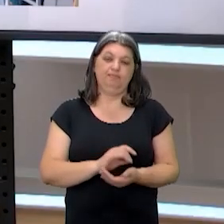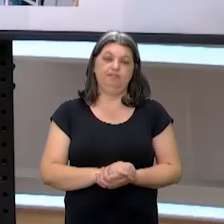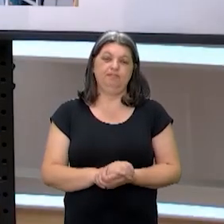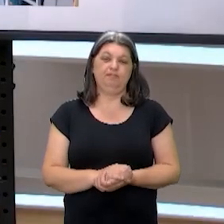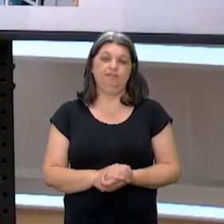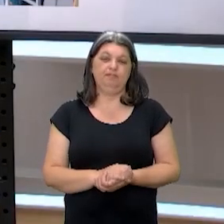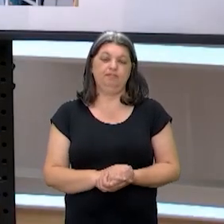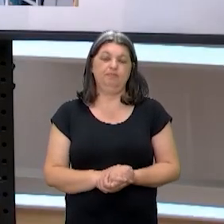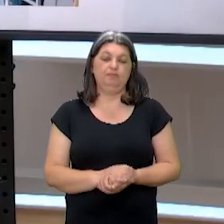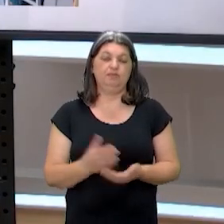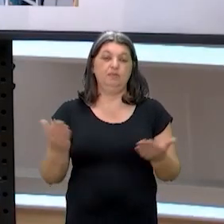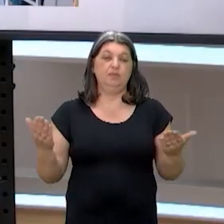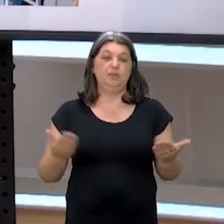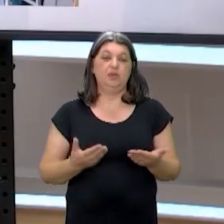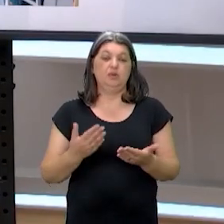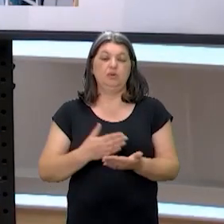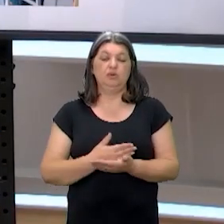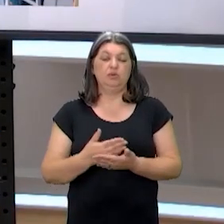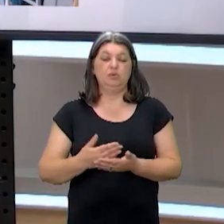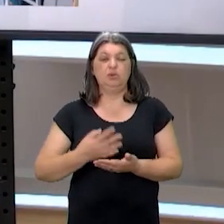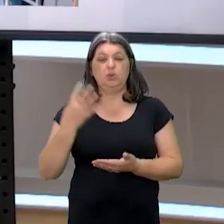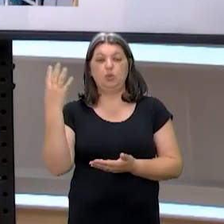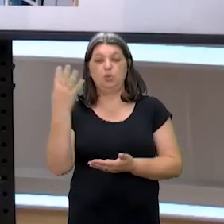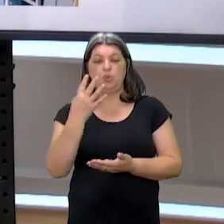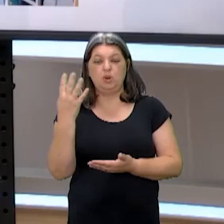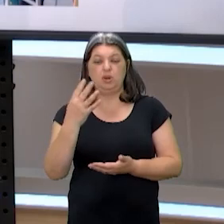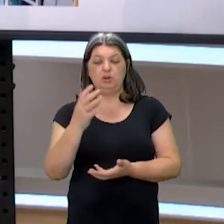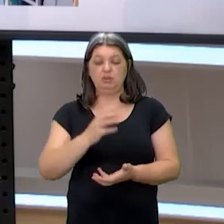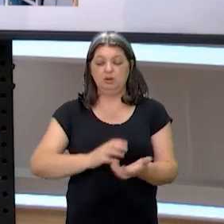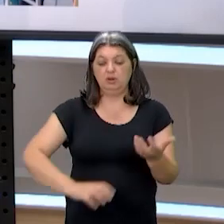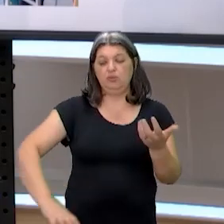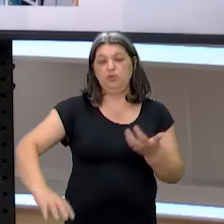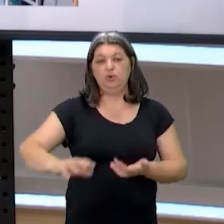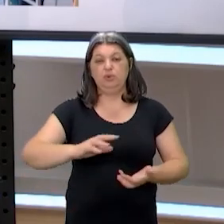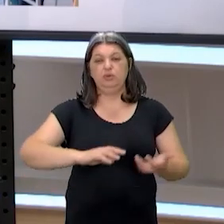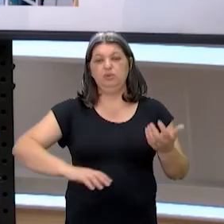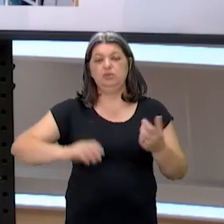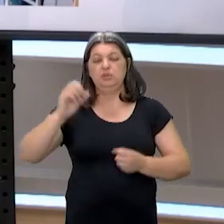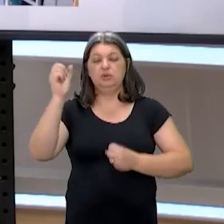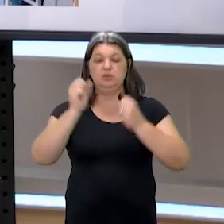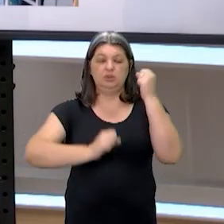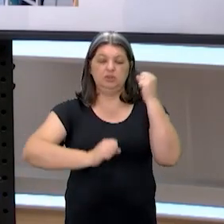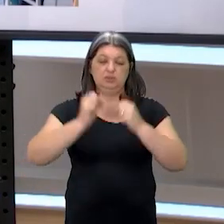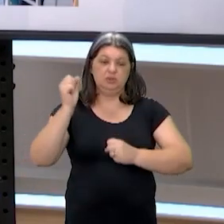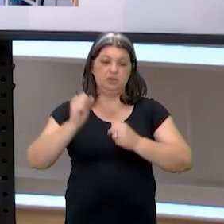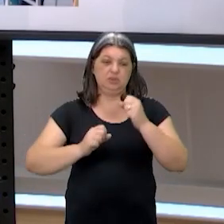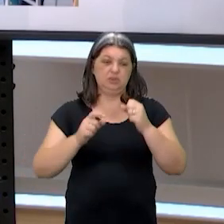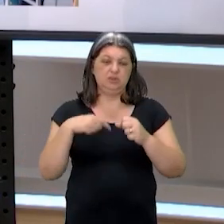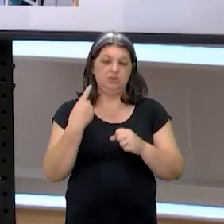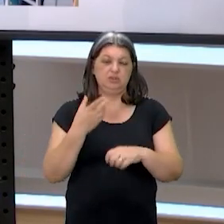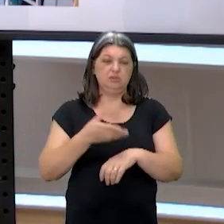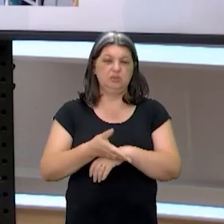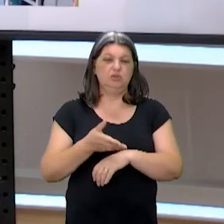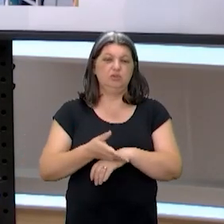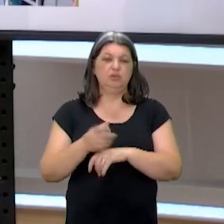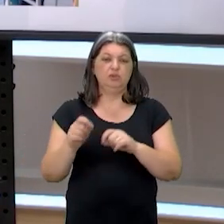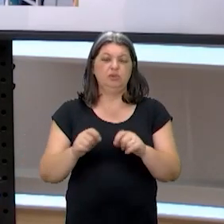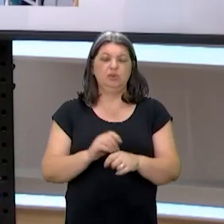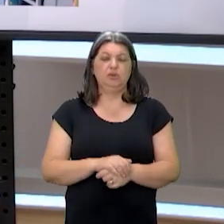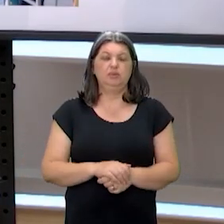que agora, entrando já na quarta revolução industrial, a gente está envolvido por um